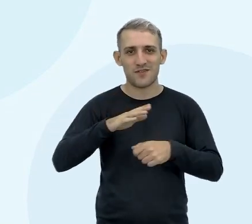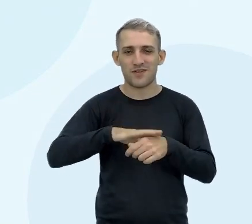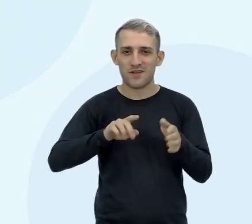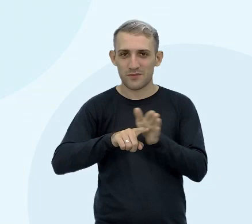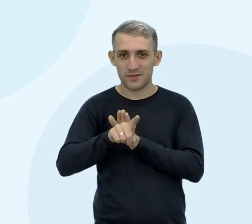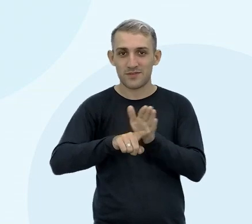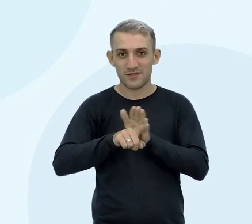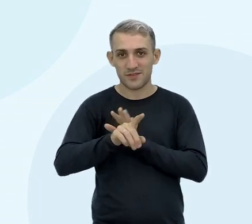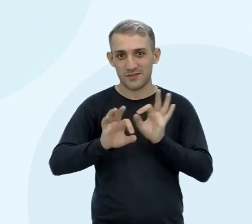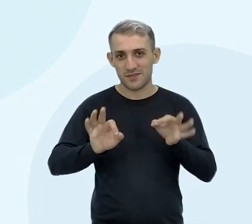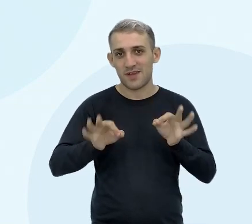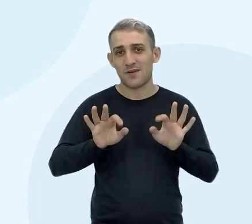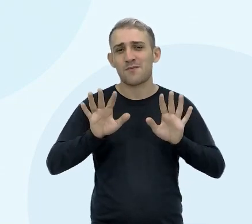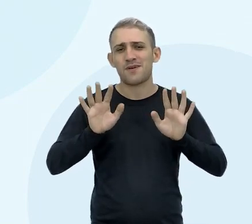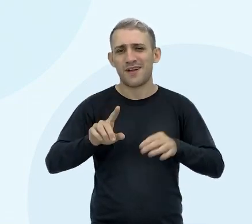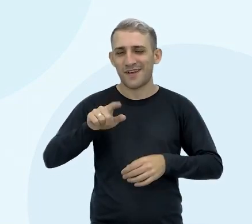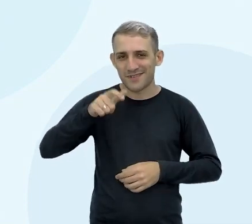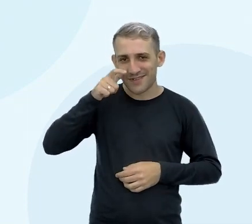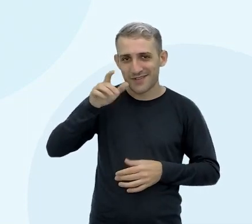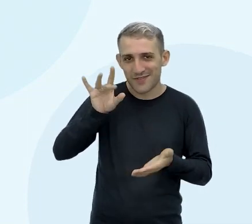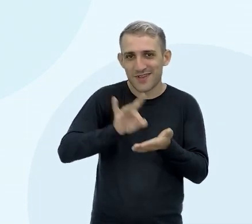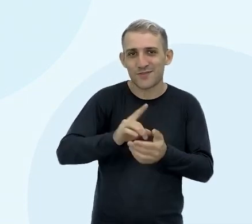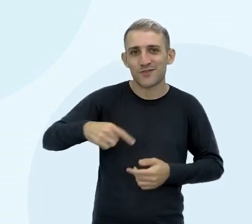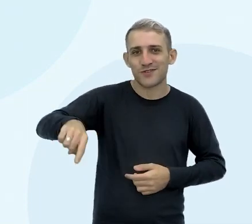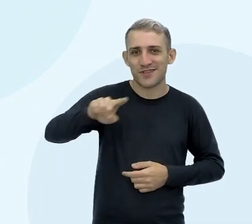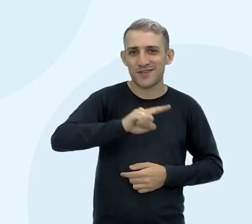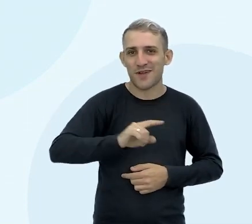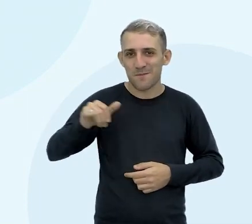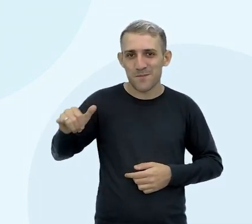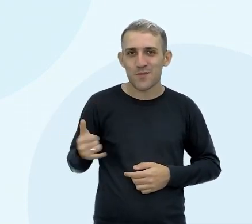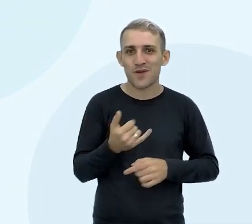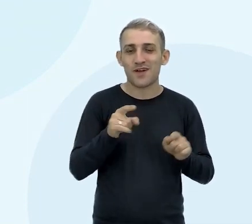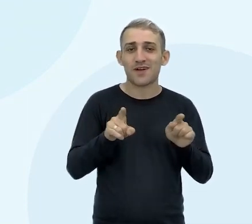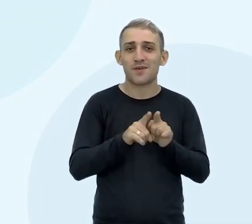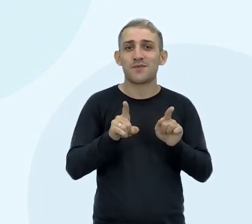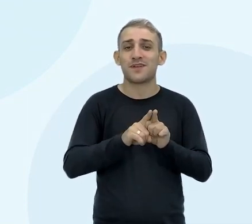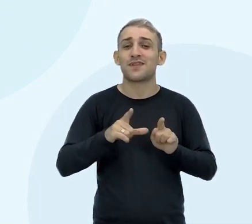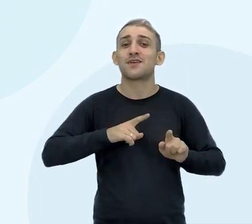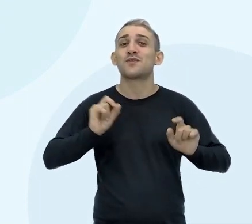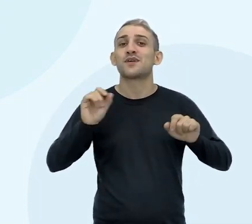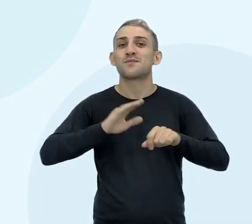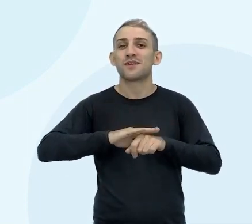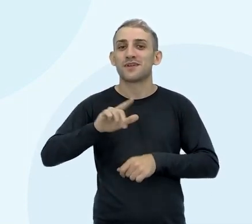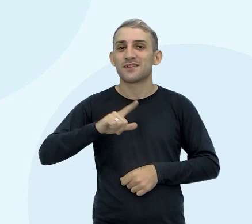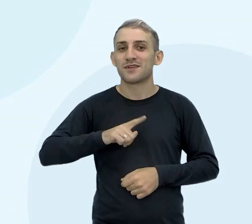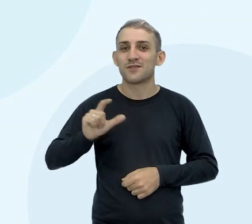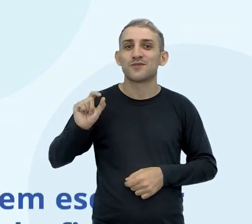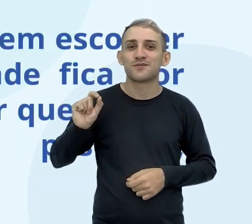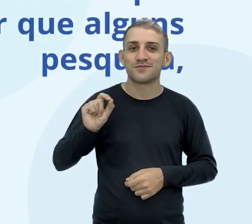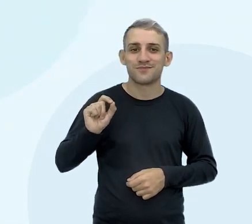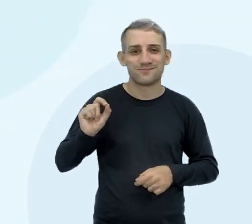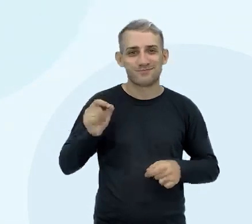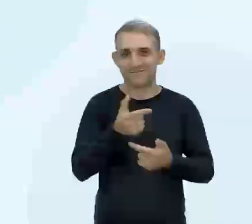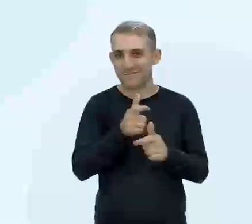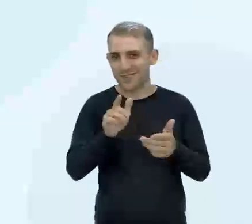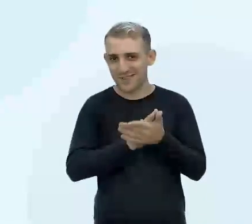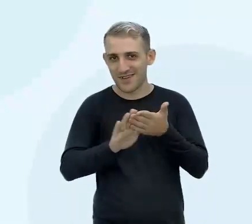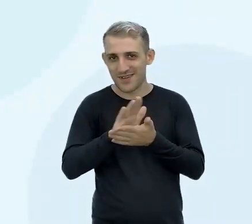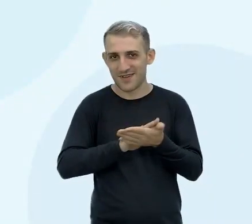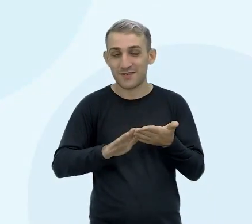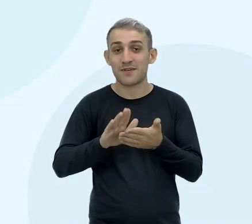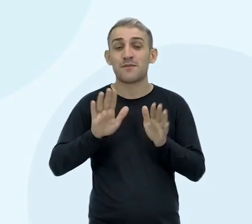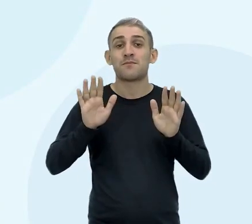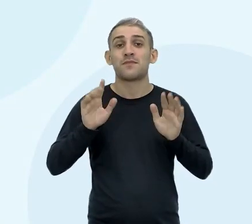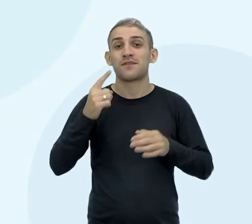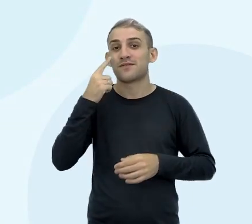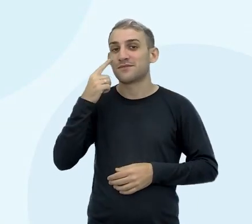né? Tá? Mas vai ser bem interessante, você vai curtir saber também. O que mais que a gente tem? Tem mais alguma coisa? Não, não tem mais nada aqui. Olha